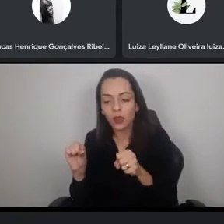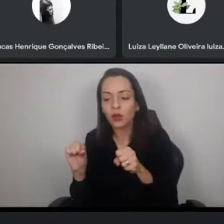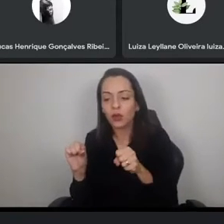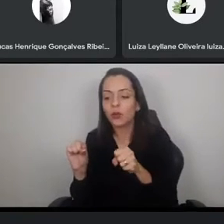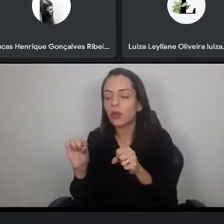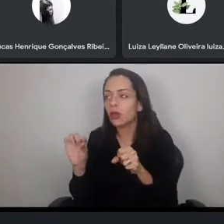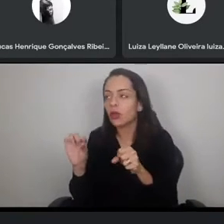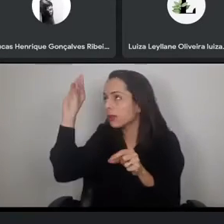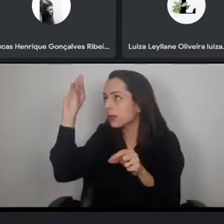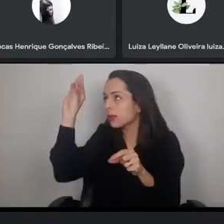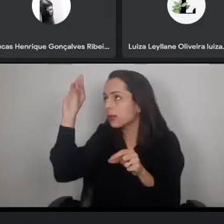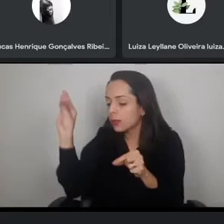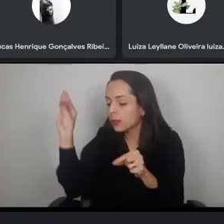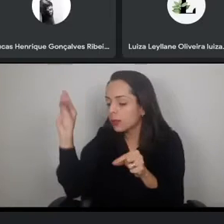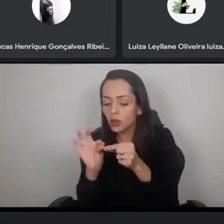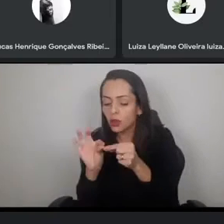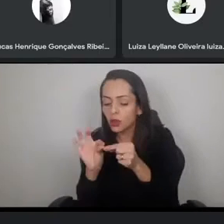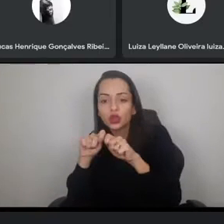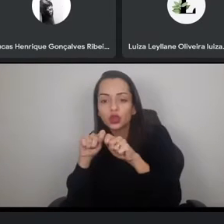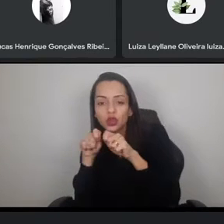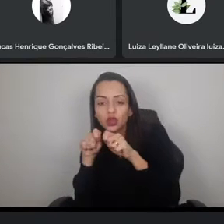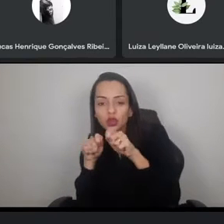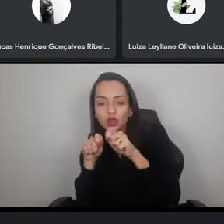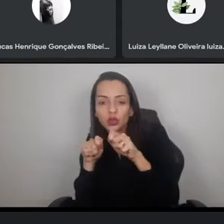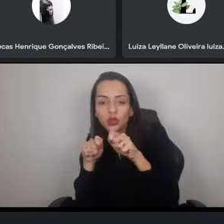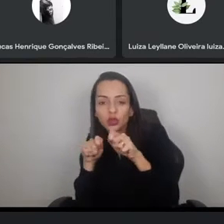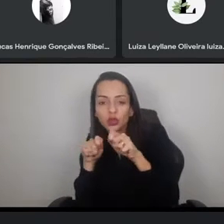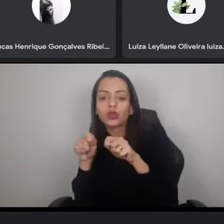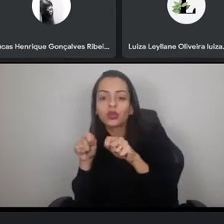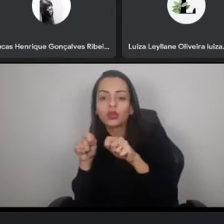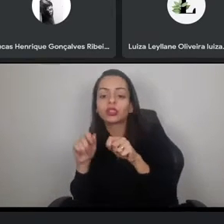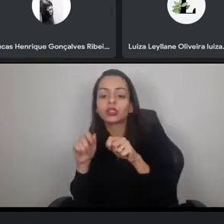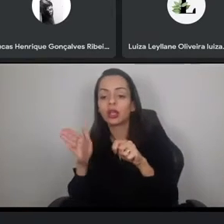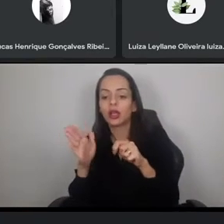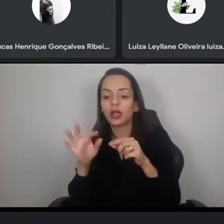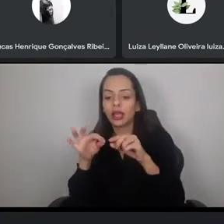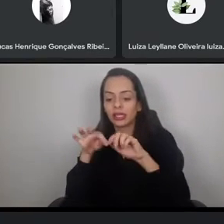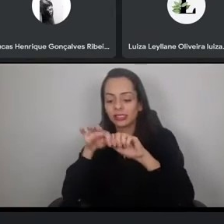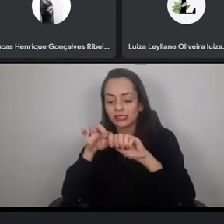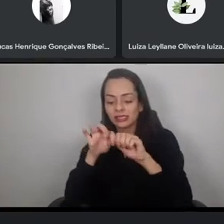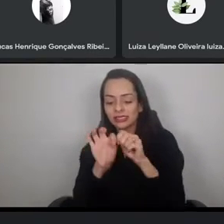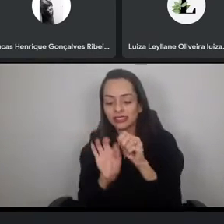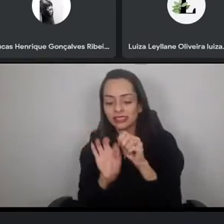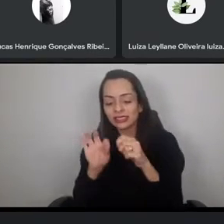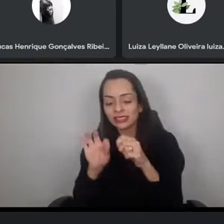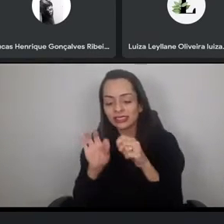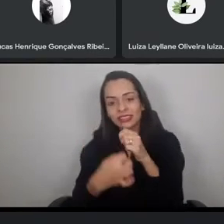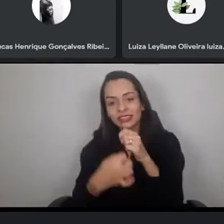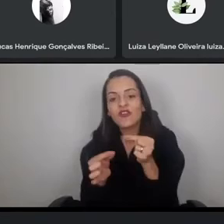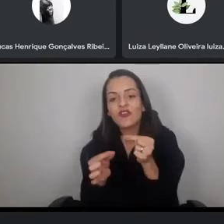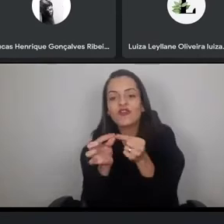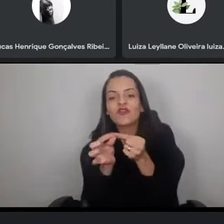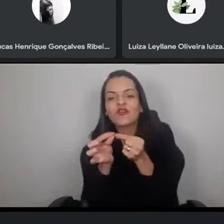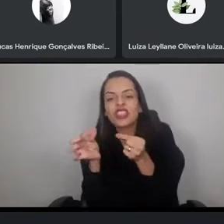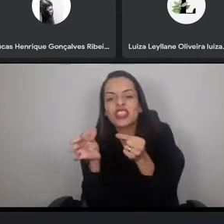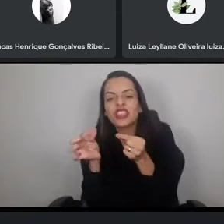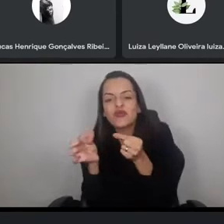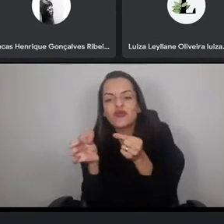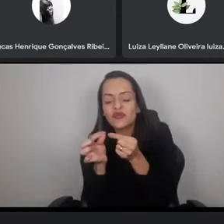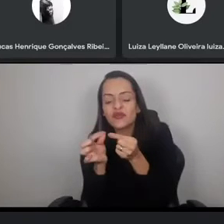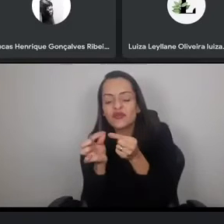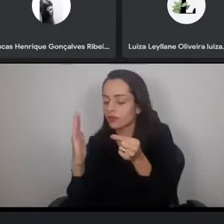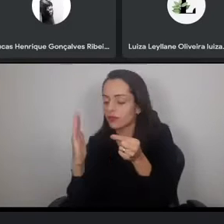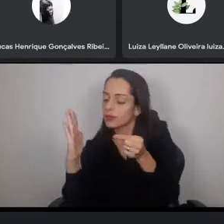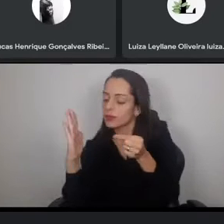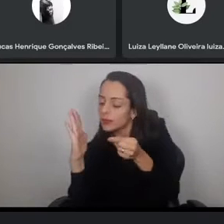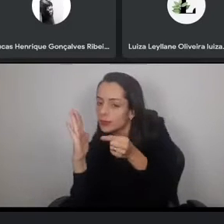e colocaram diretamente na tomada. Ou seja, deixou exposto, não é adequado.